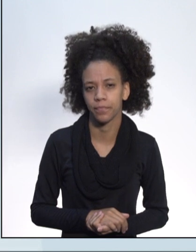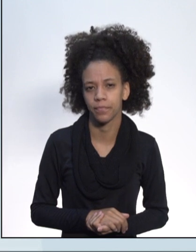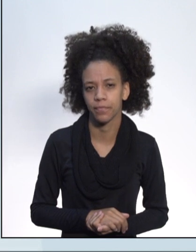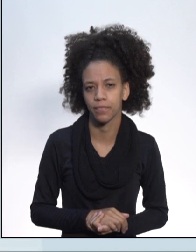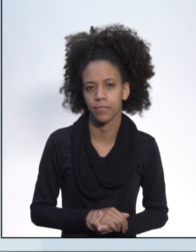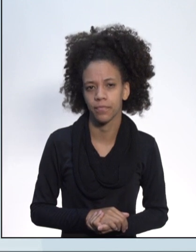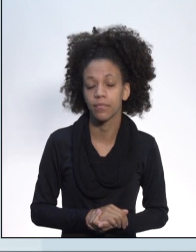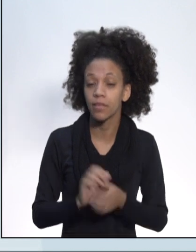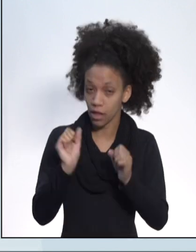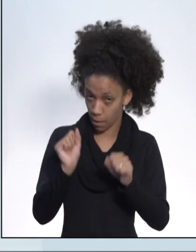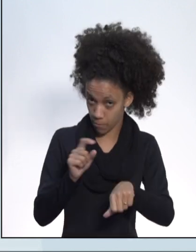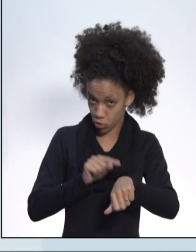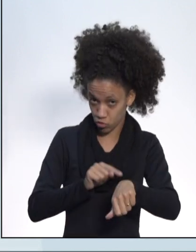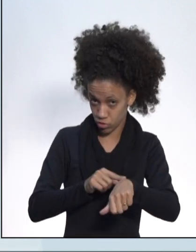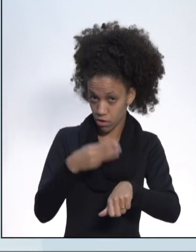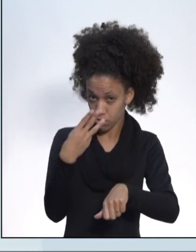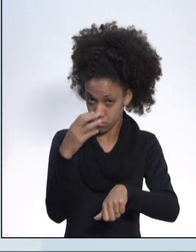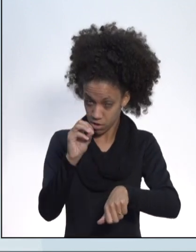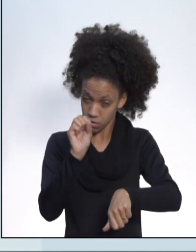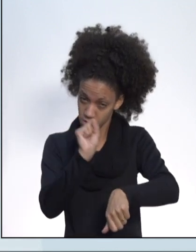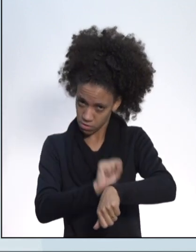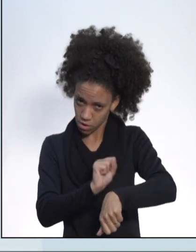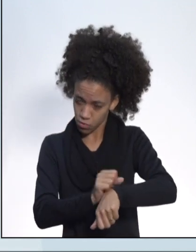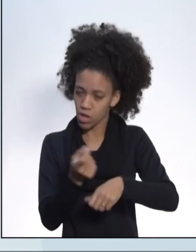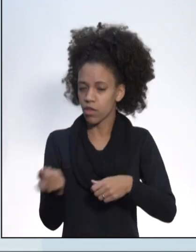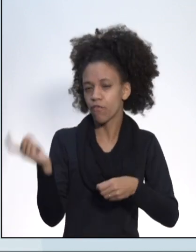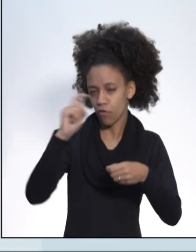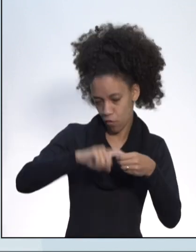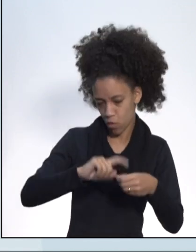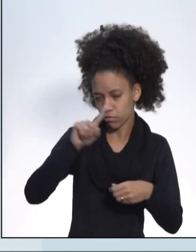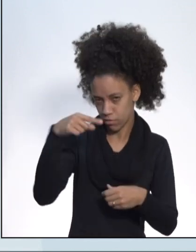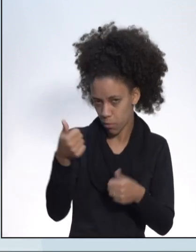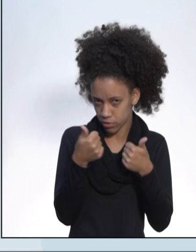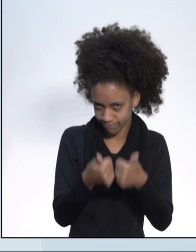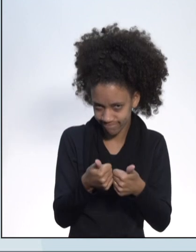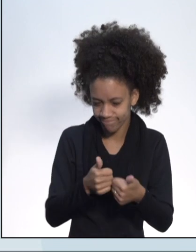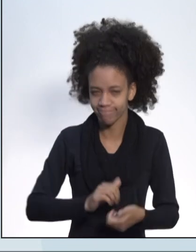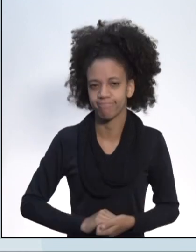Pode contar o tempo 30 segundos e aí a gente volta, tá certo?